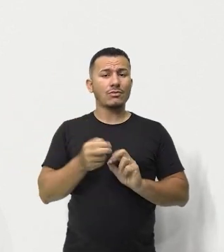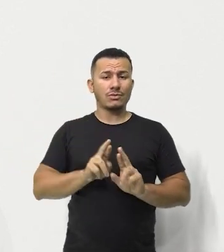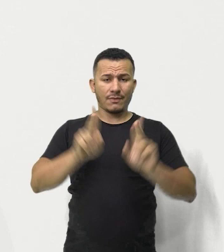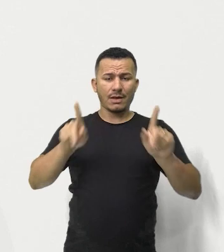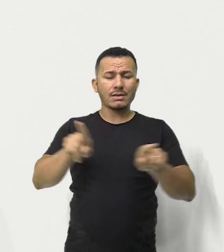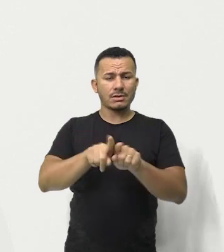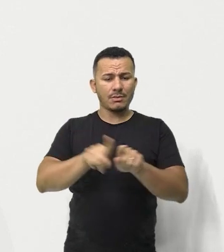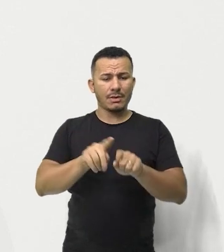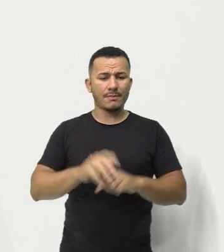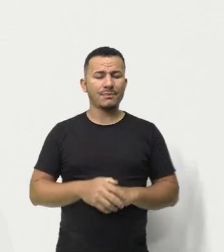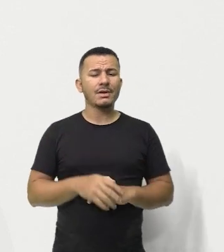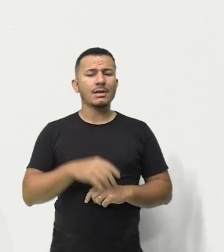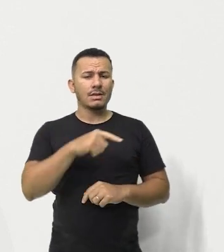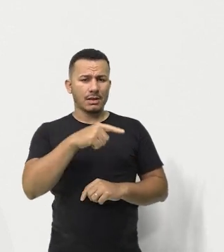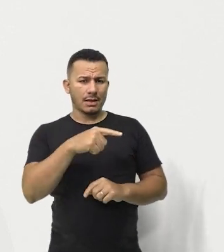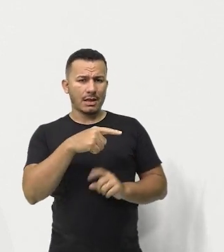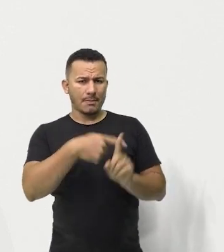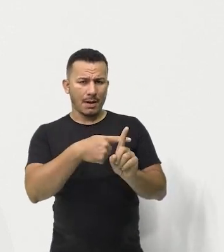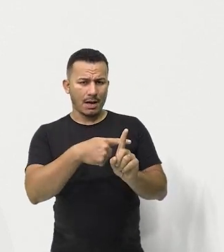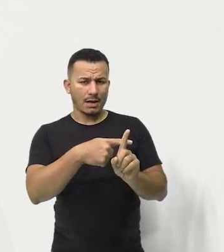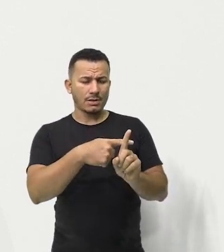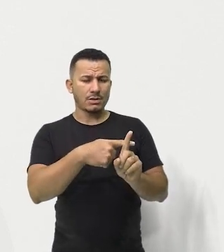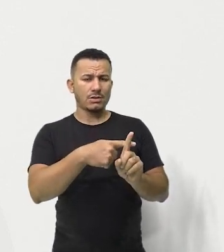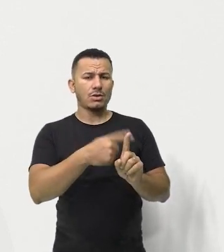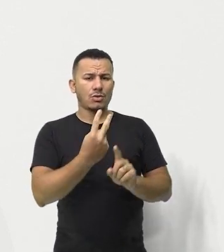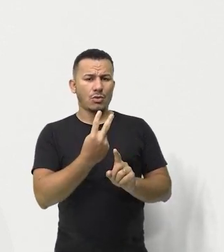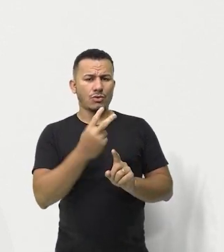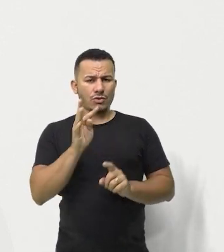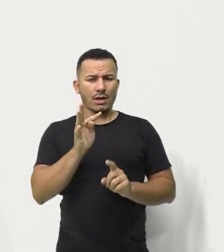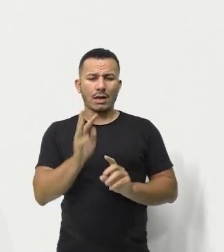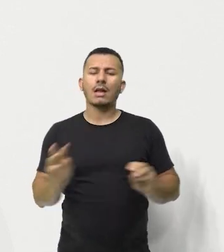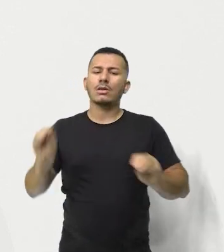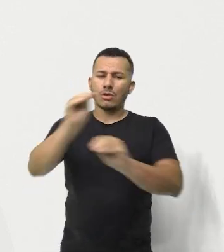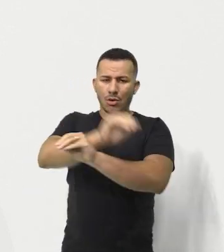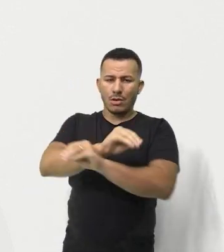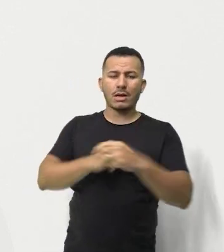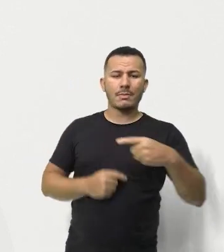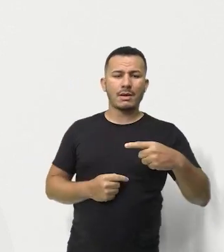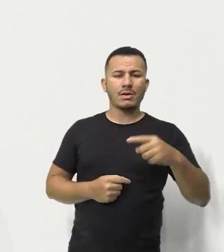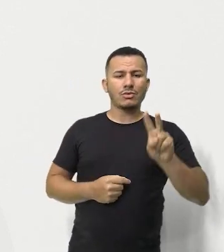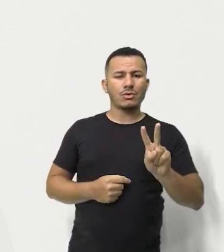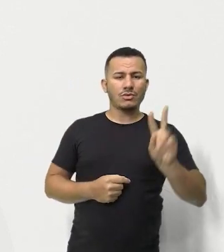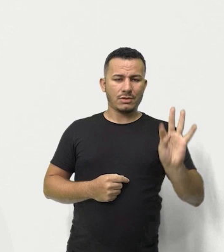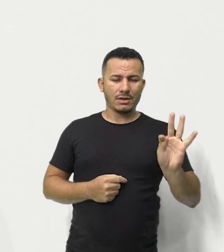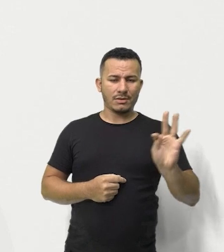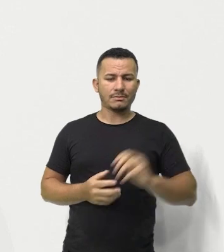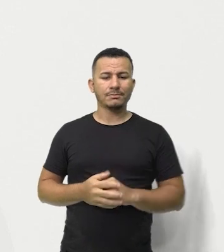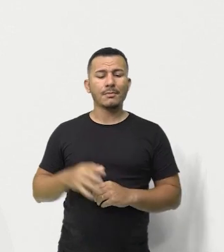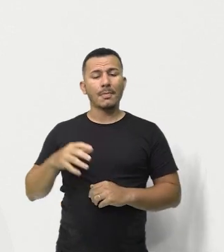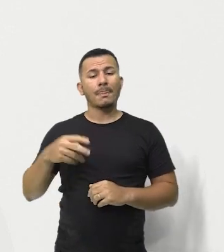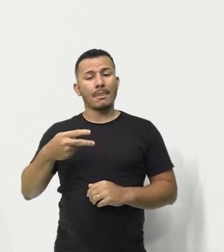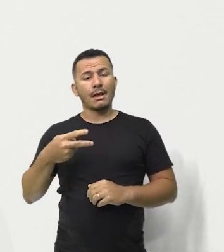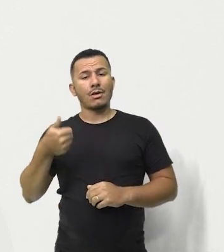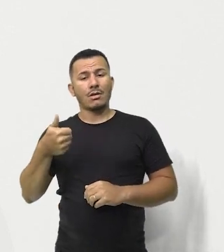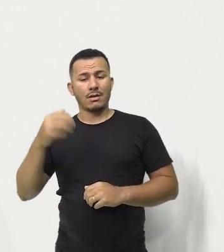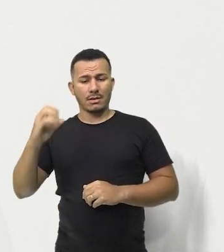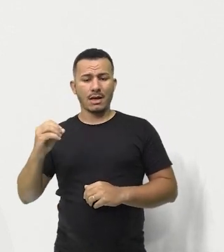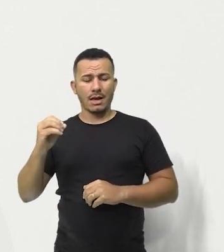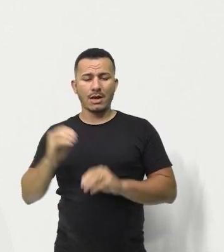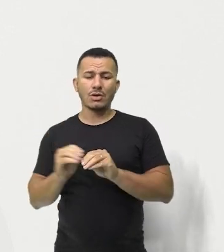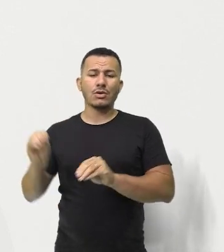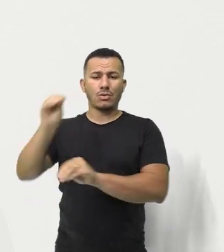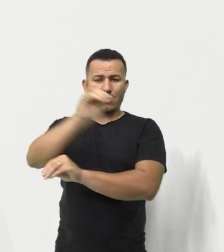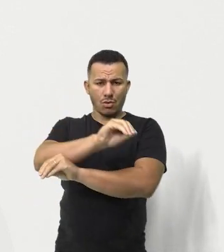lá, troca, lembrando que ele vem com o sinal contrário, olha. Ele é mais 2t, então ele vem como